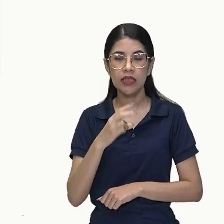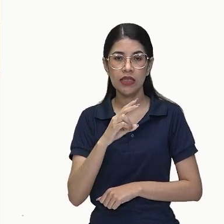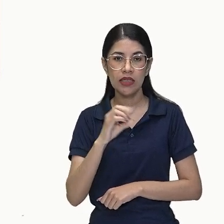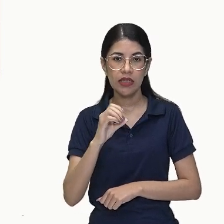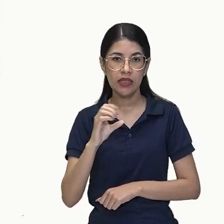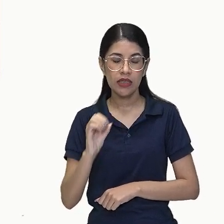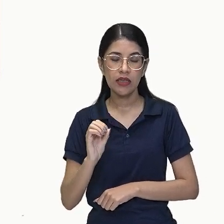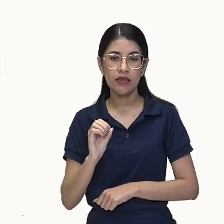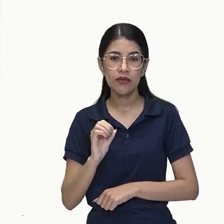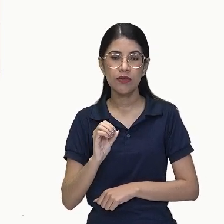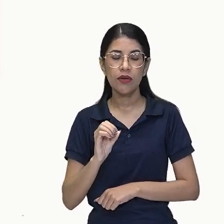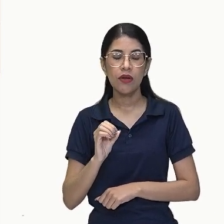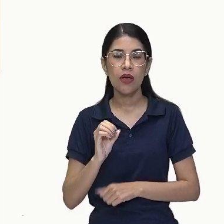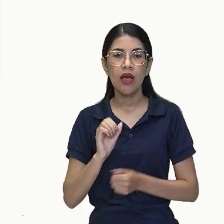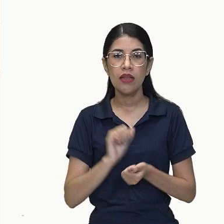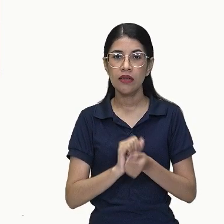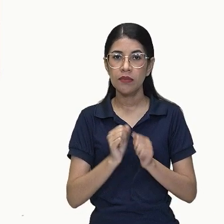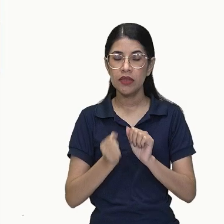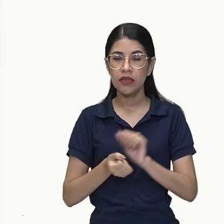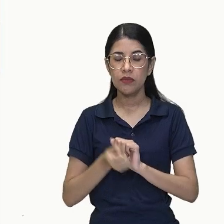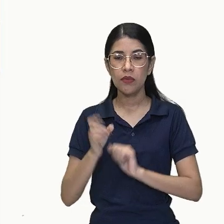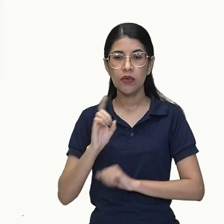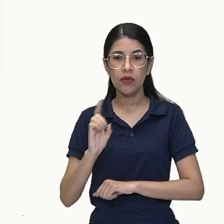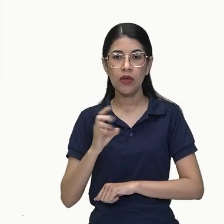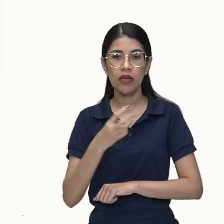1.423.500. Convertido para dólar, são